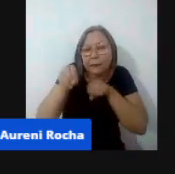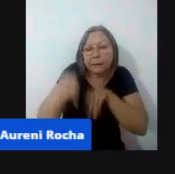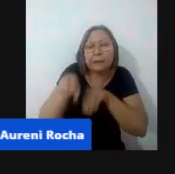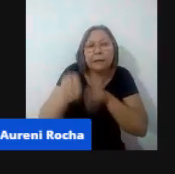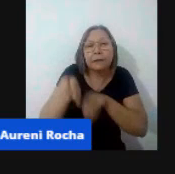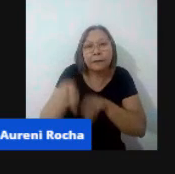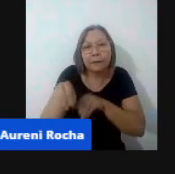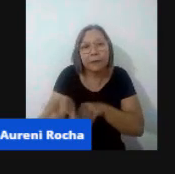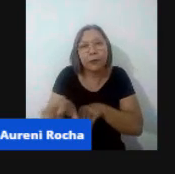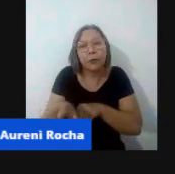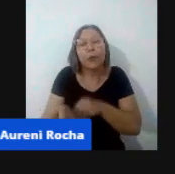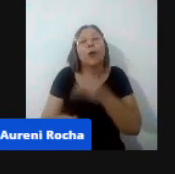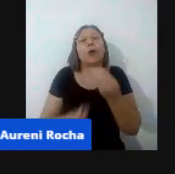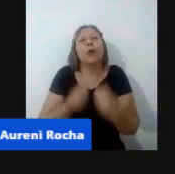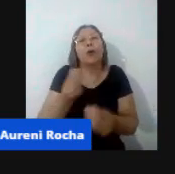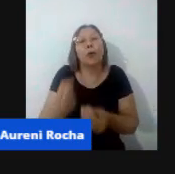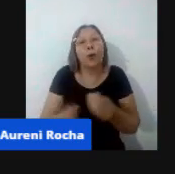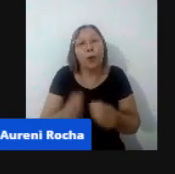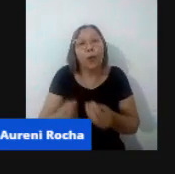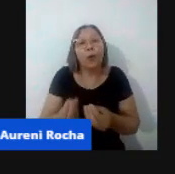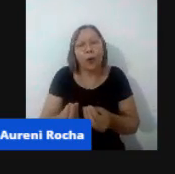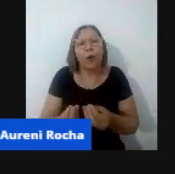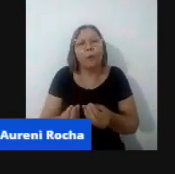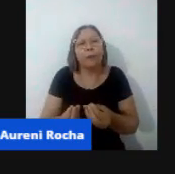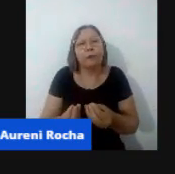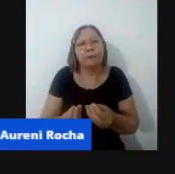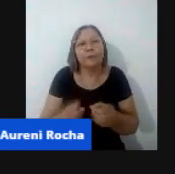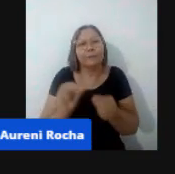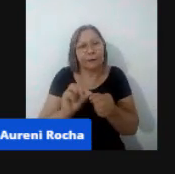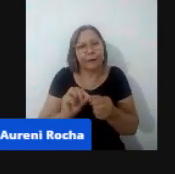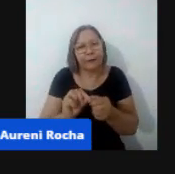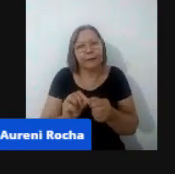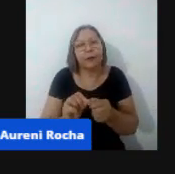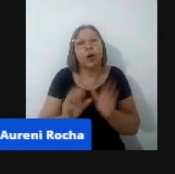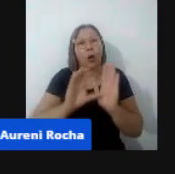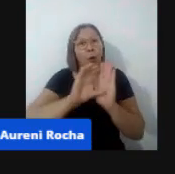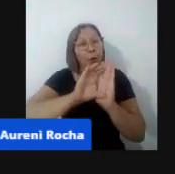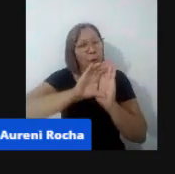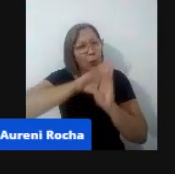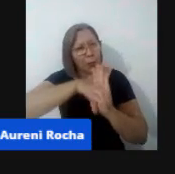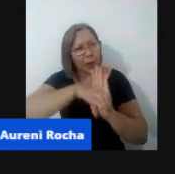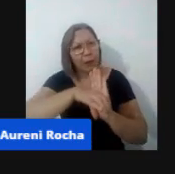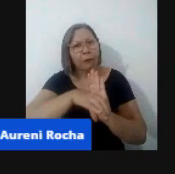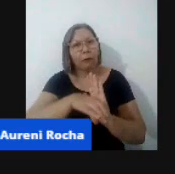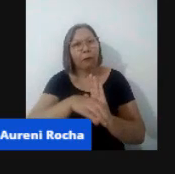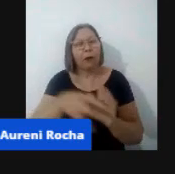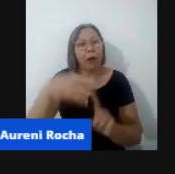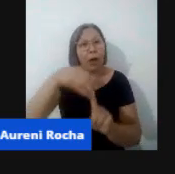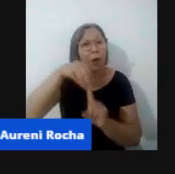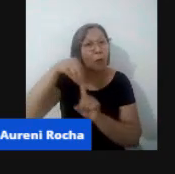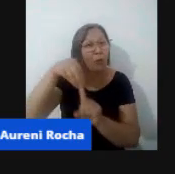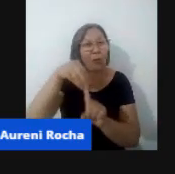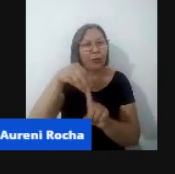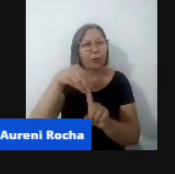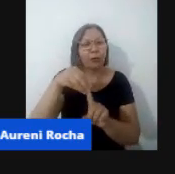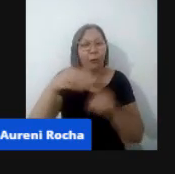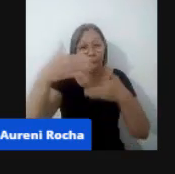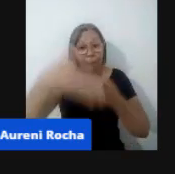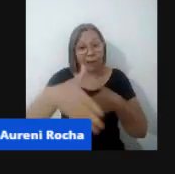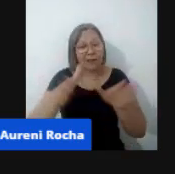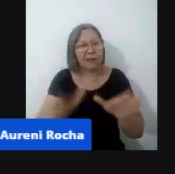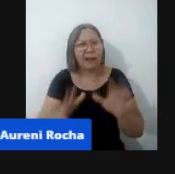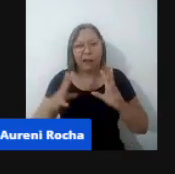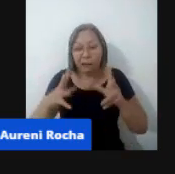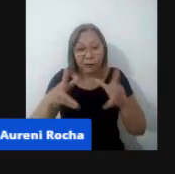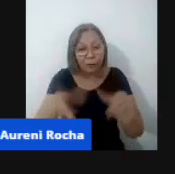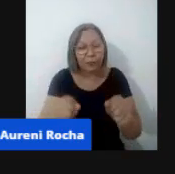a gente faz isso? O currículo ele é proposto, como eu já disse, de maneira única, para uma sala inteira, para uma unidade inteira. Mas